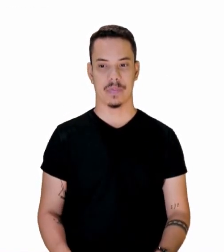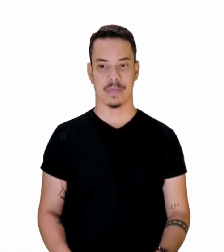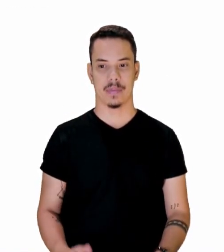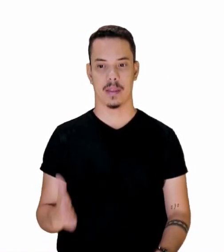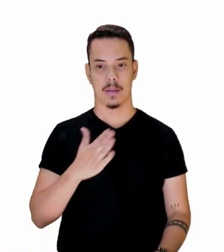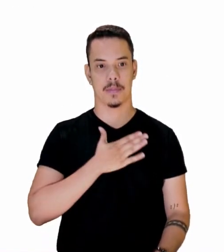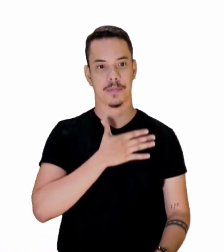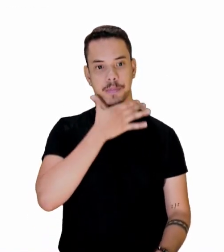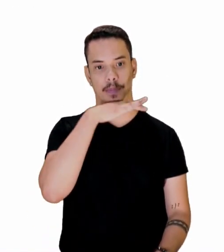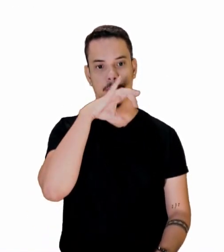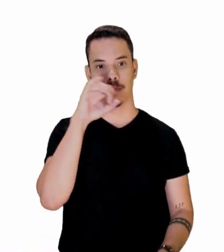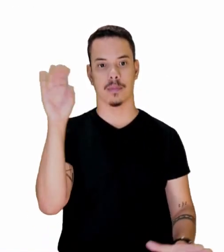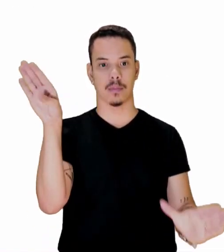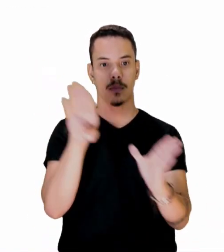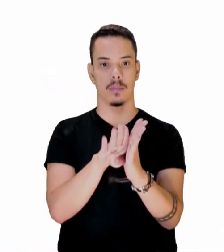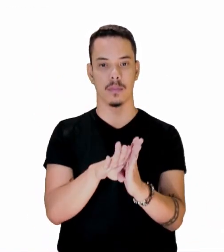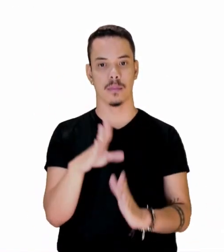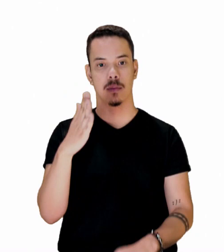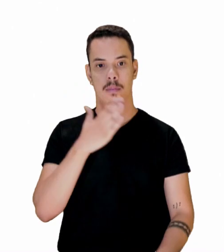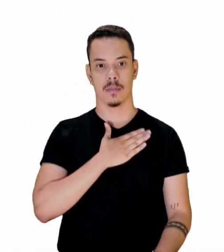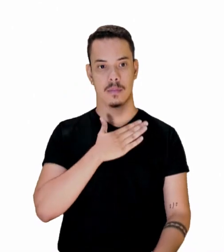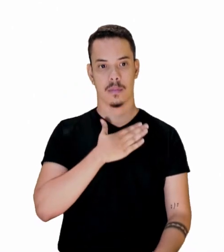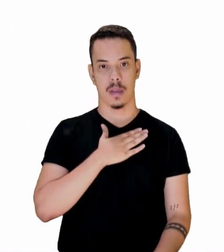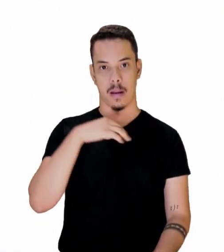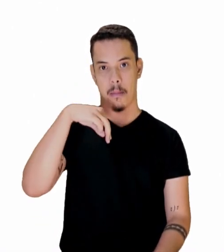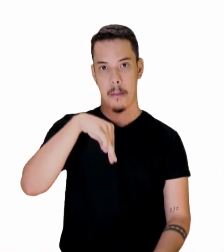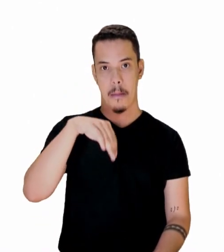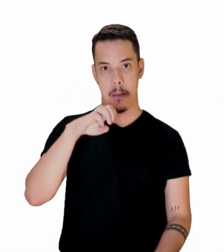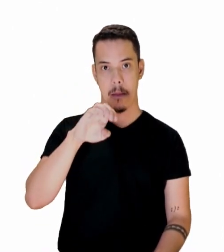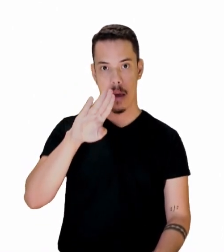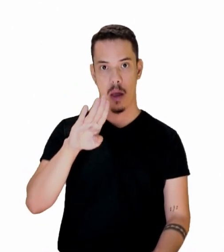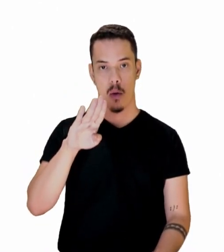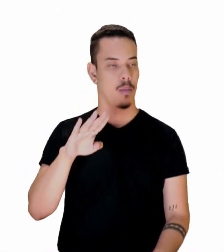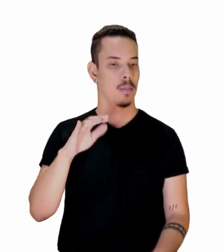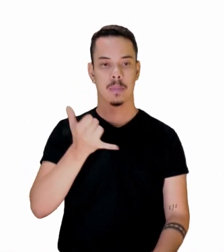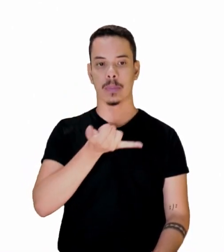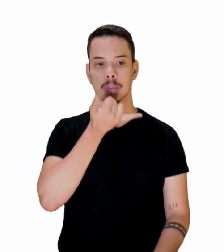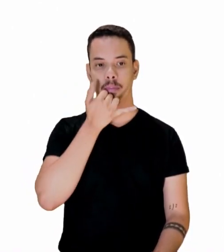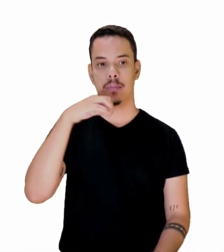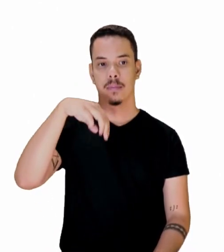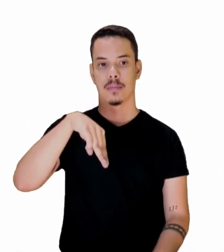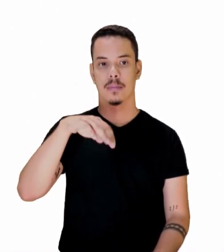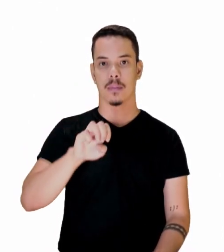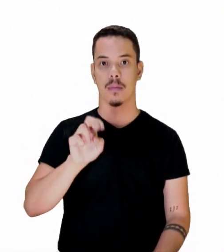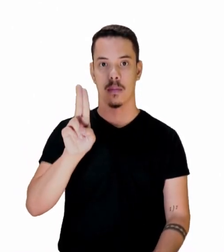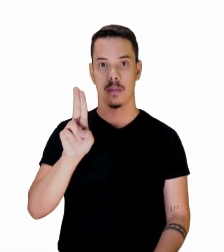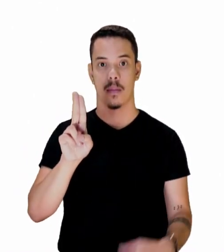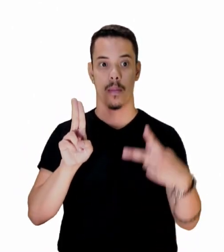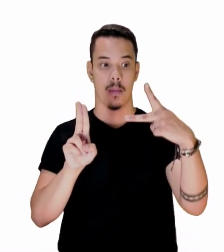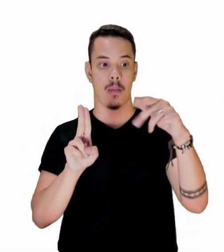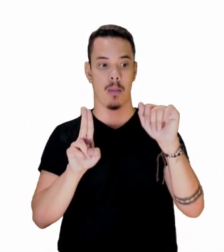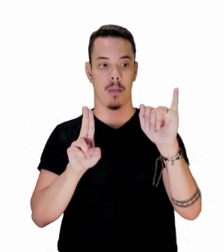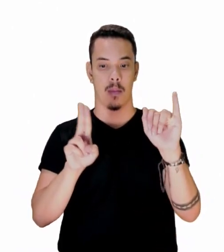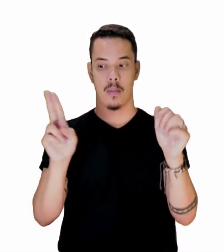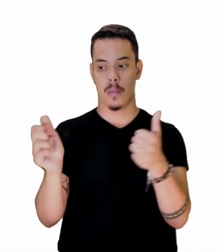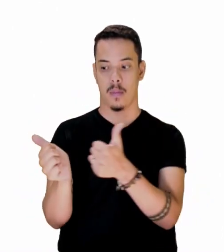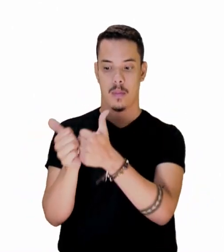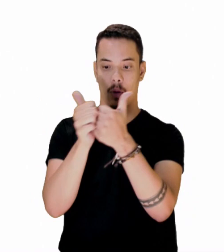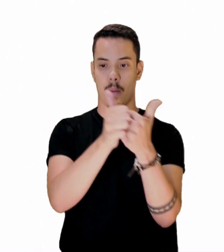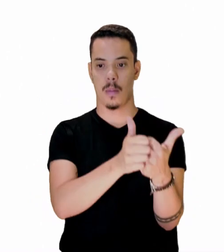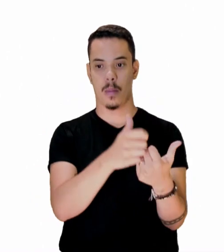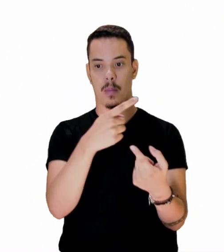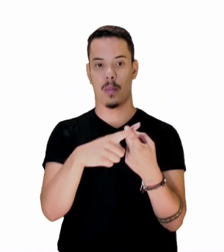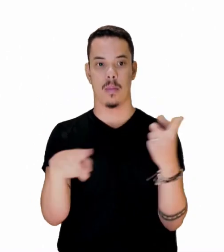pai chegou. O meu aqui está acompanhando o quê? Meu pai. Então, esse pronome aqui é o pronome adjetivo, tá bom? Porque